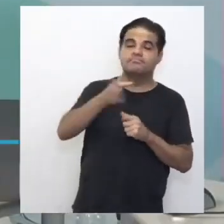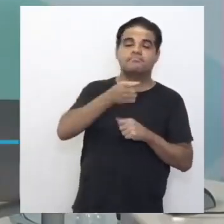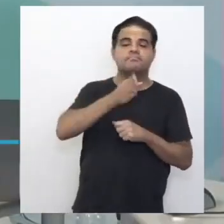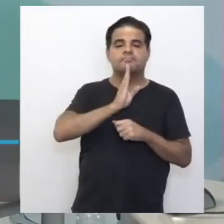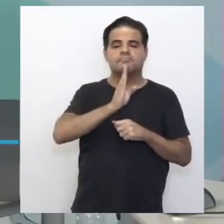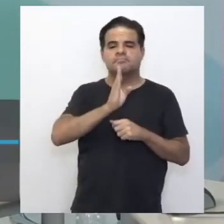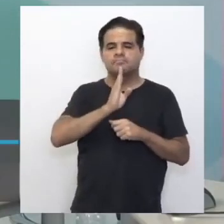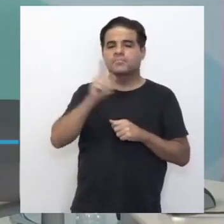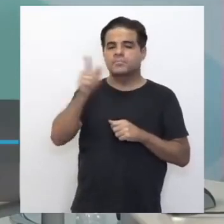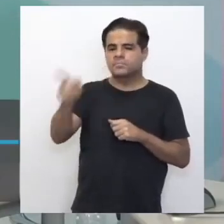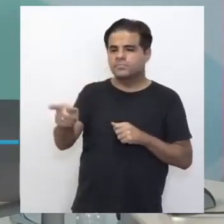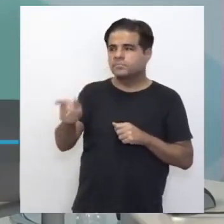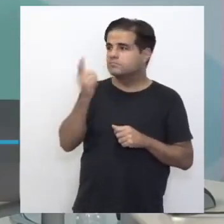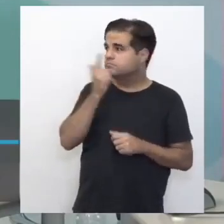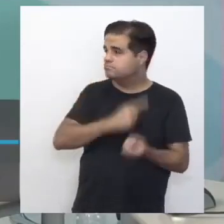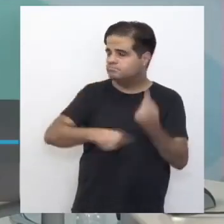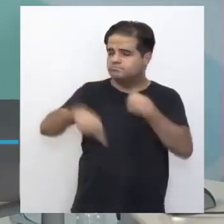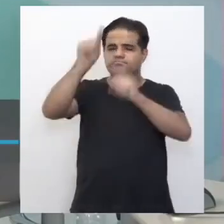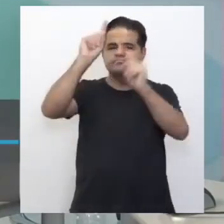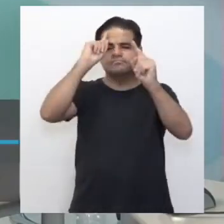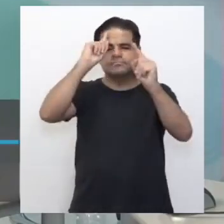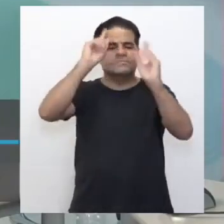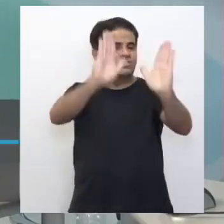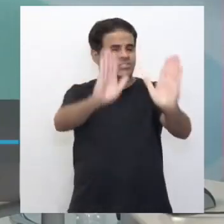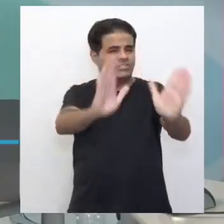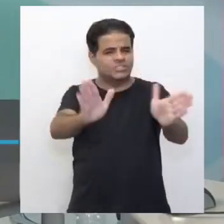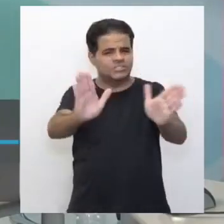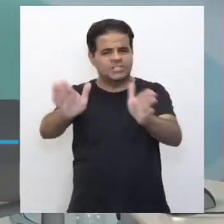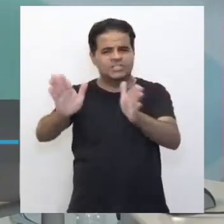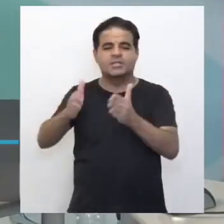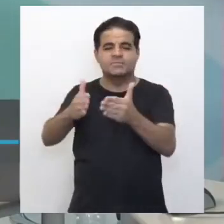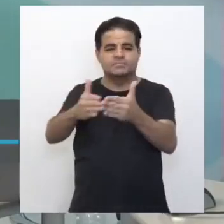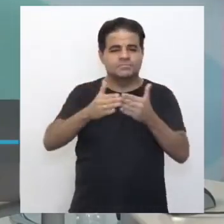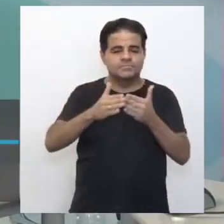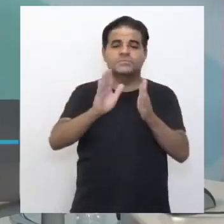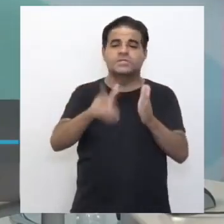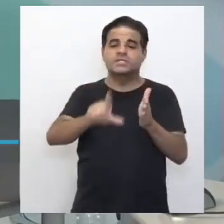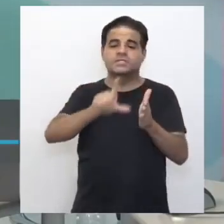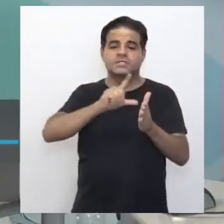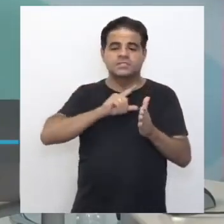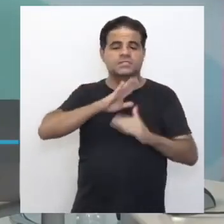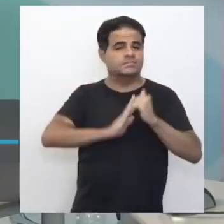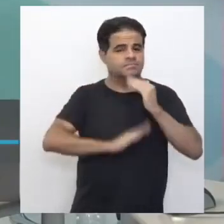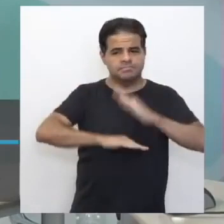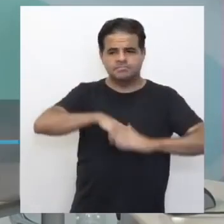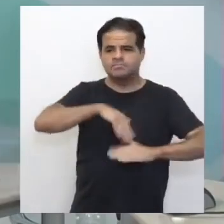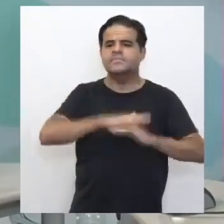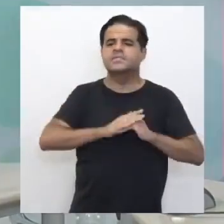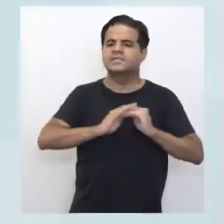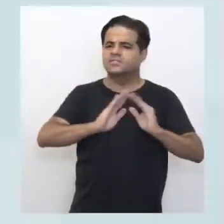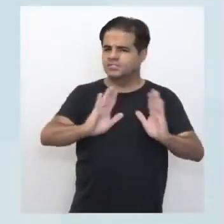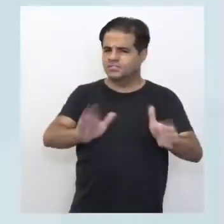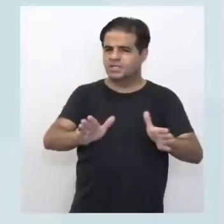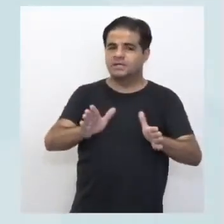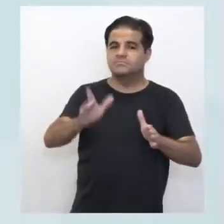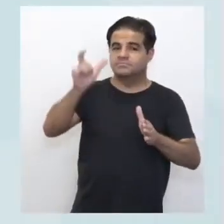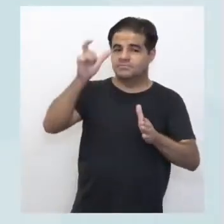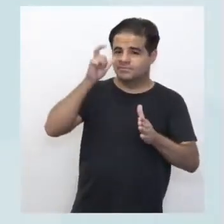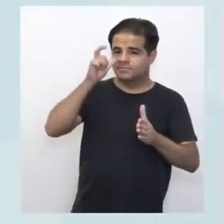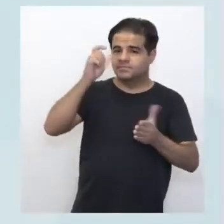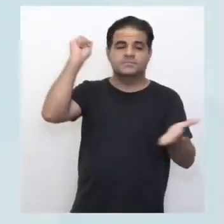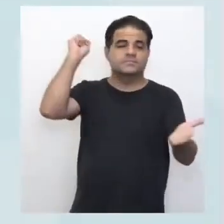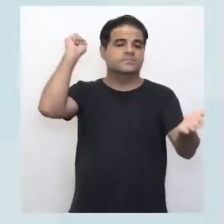foram adquiridos no ano passado, então vocês já possuem aí um pressuposto de todas essas habilidades. Então, vamos para